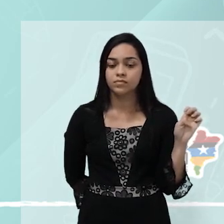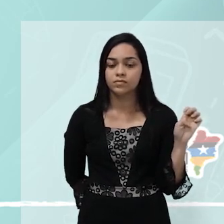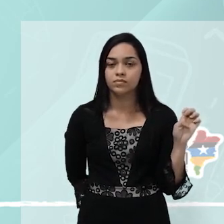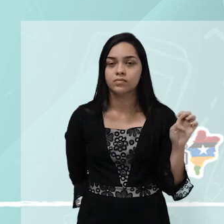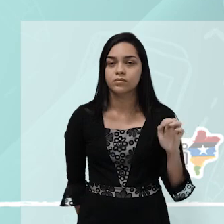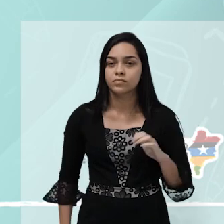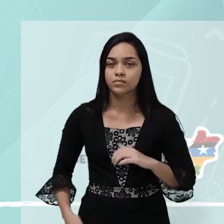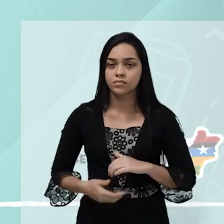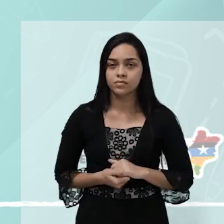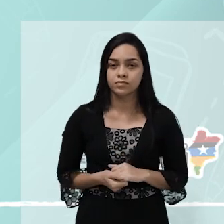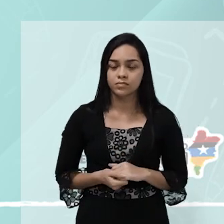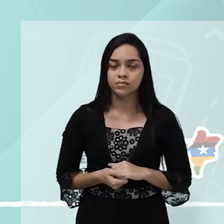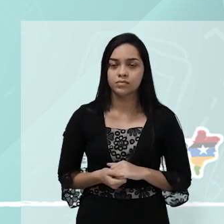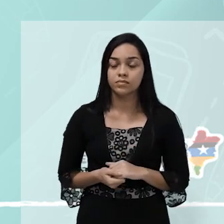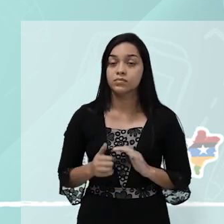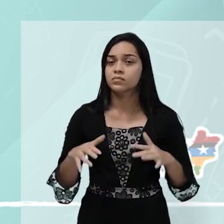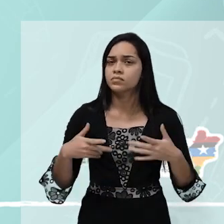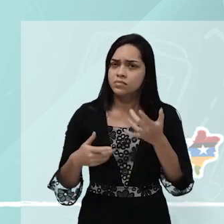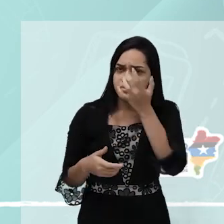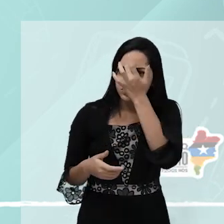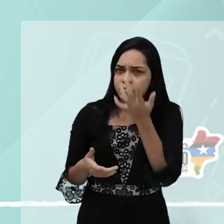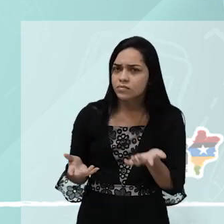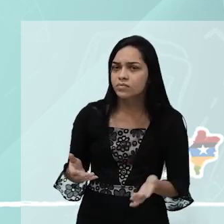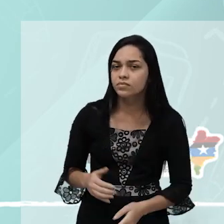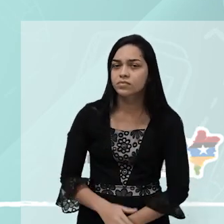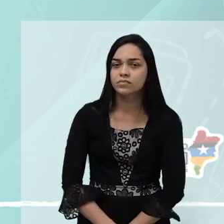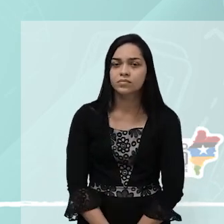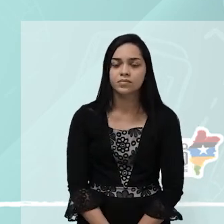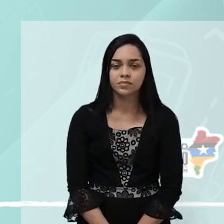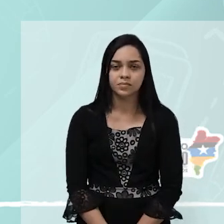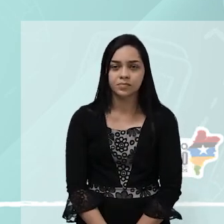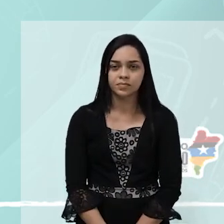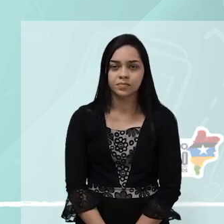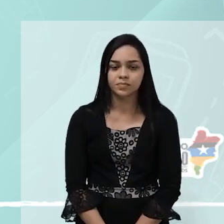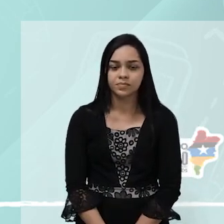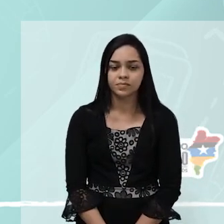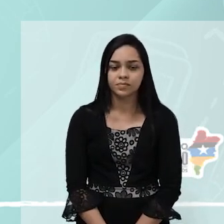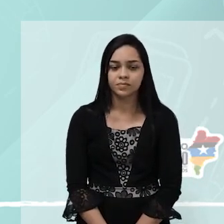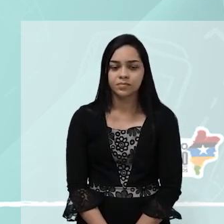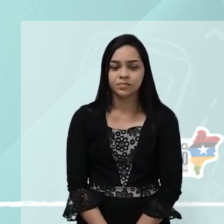século V na Europa. E aí, tá fácil essa? Vamos ver?